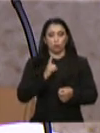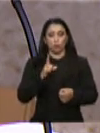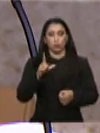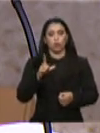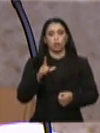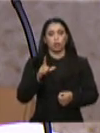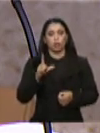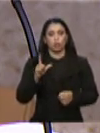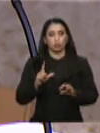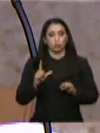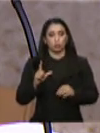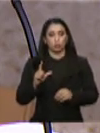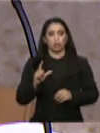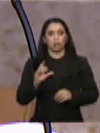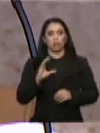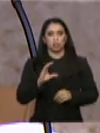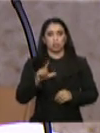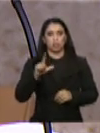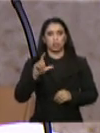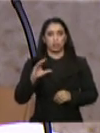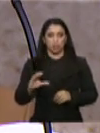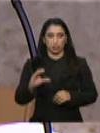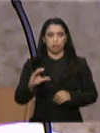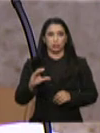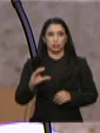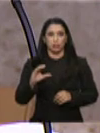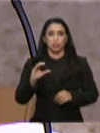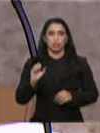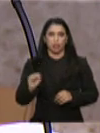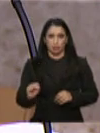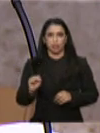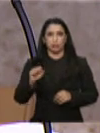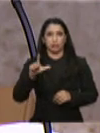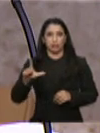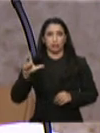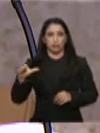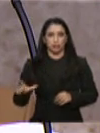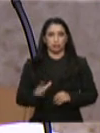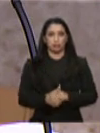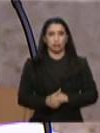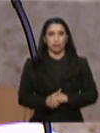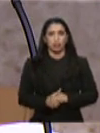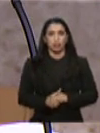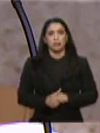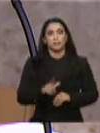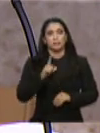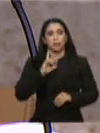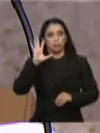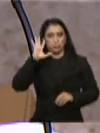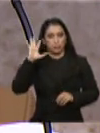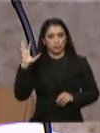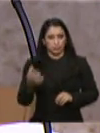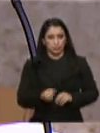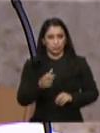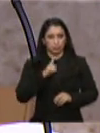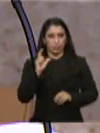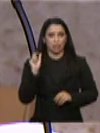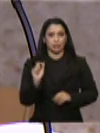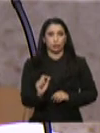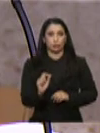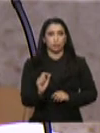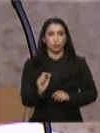Esse recurso tem como objeto o tema 881 da repercussão geral, consistente em saber se a decisão transitada em julgado